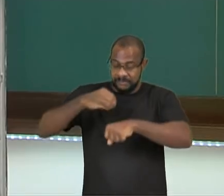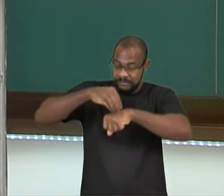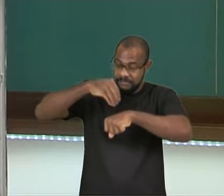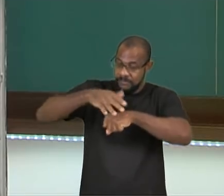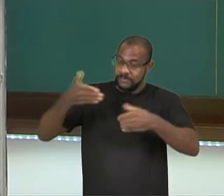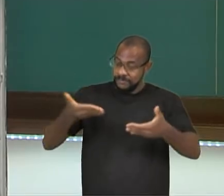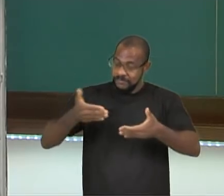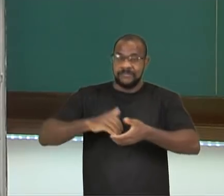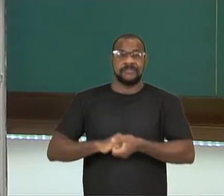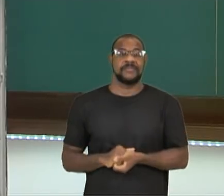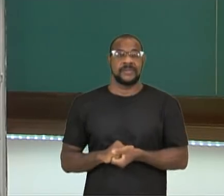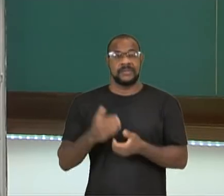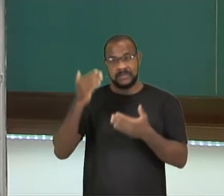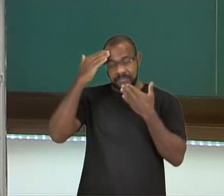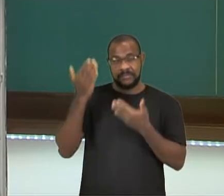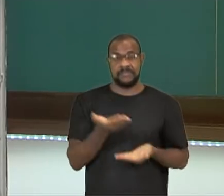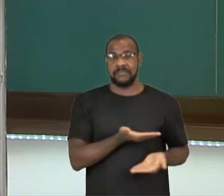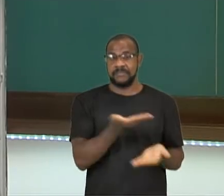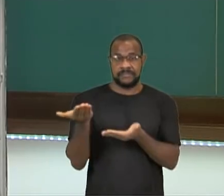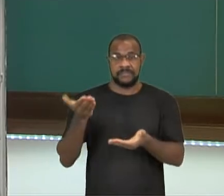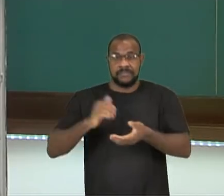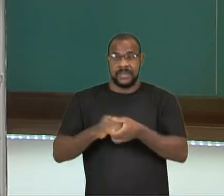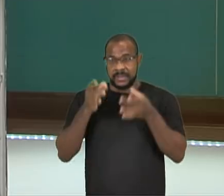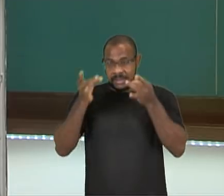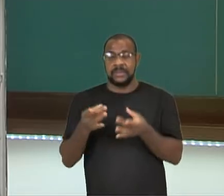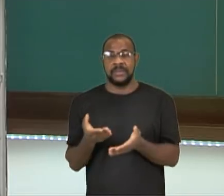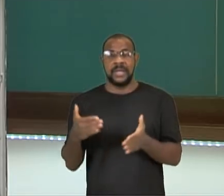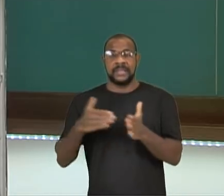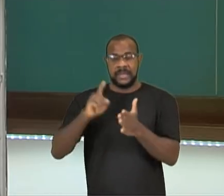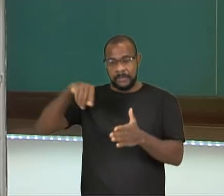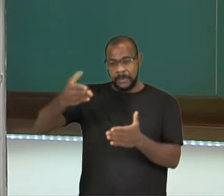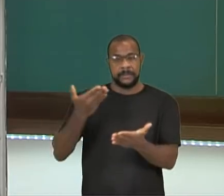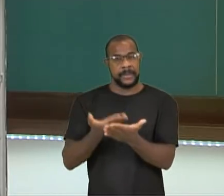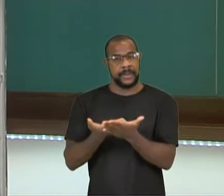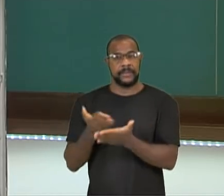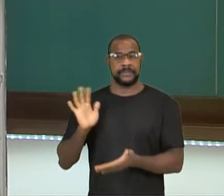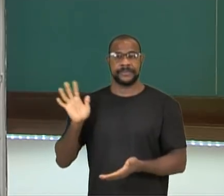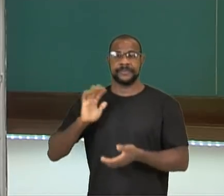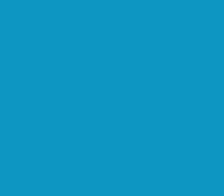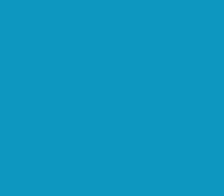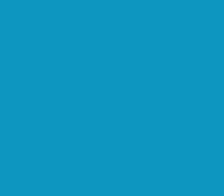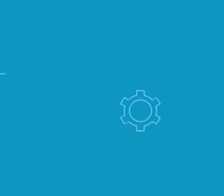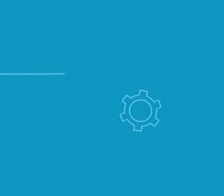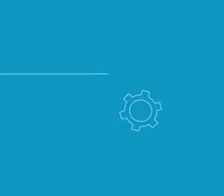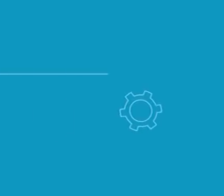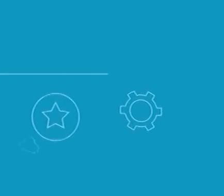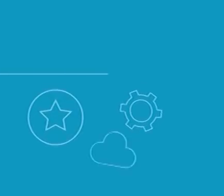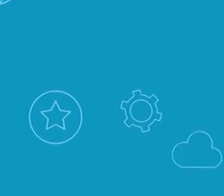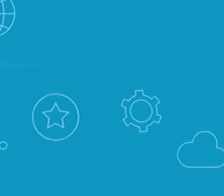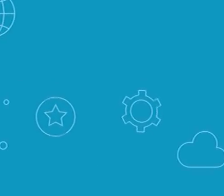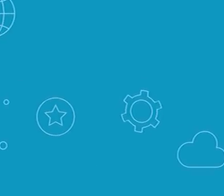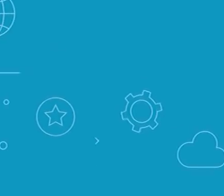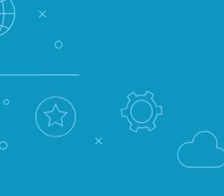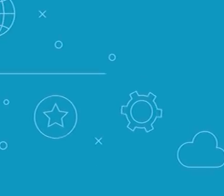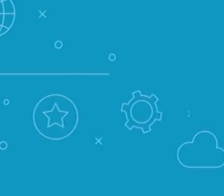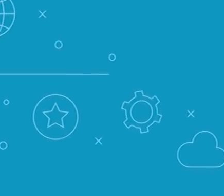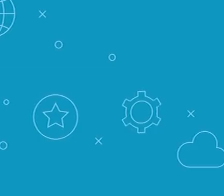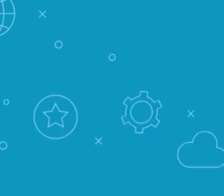mais está sendo avaliado pelo autor desses depoimentos 1 e 2? A resposta é o trabalho da equipe